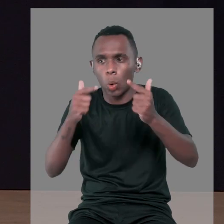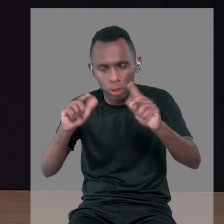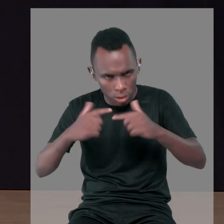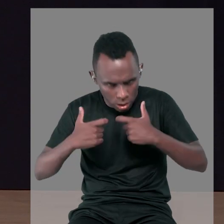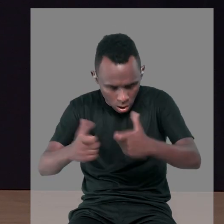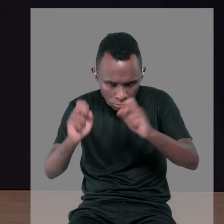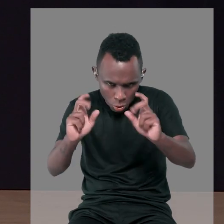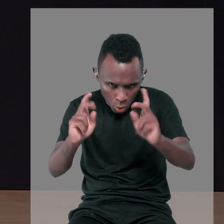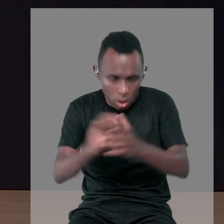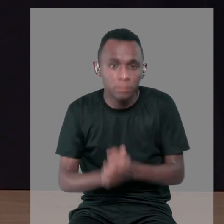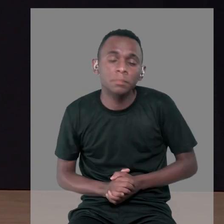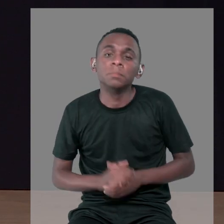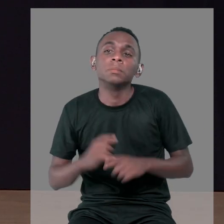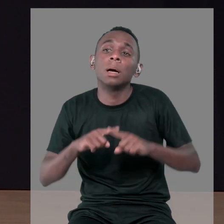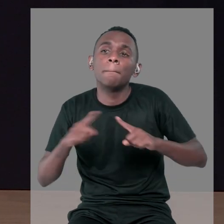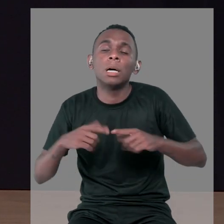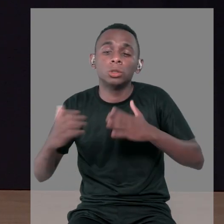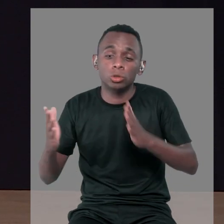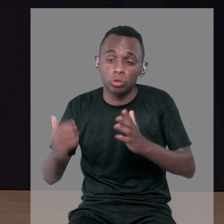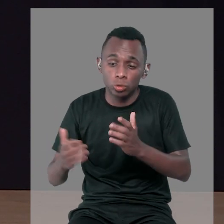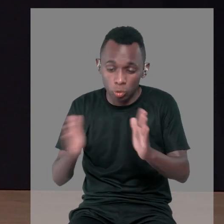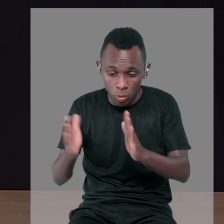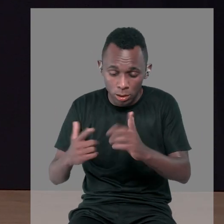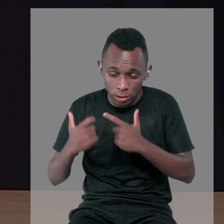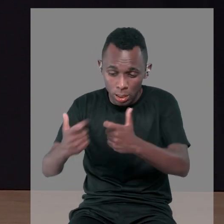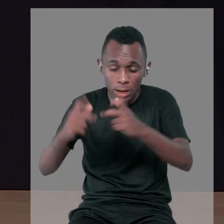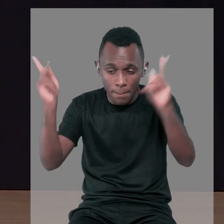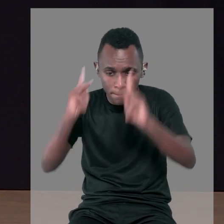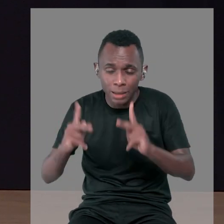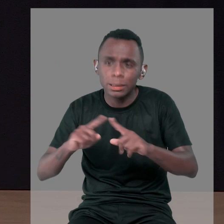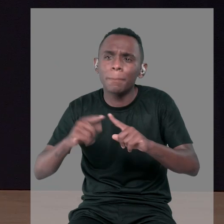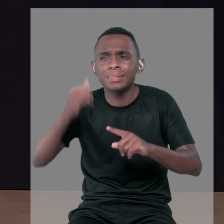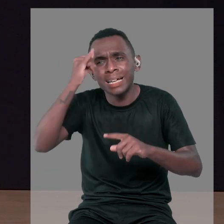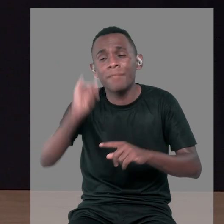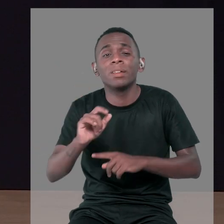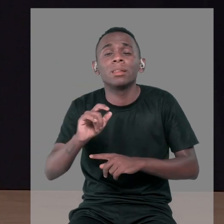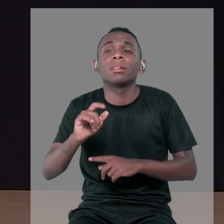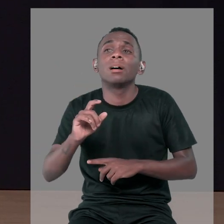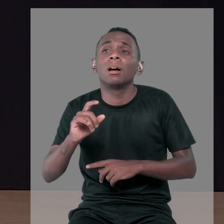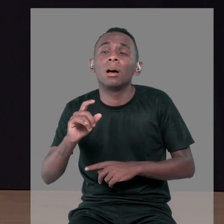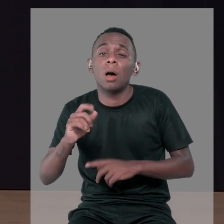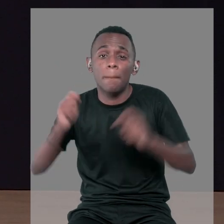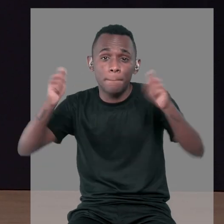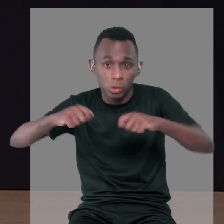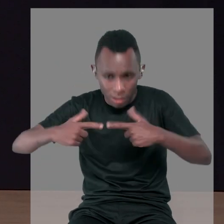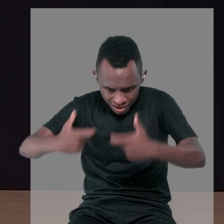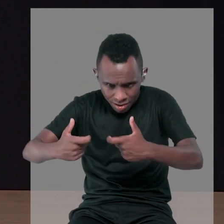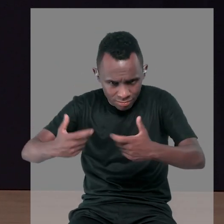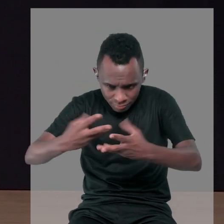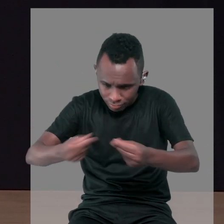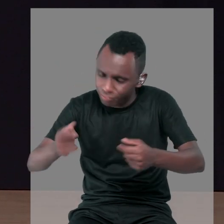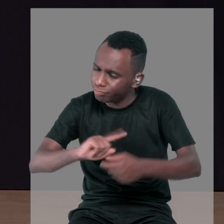durante a guerra, mas dificilmente ele evita a possibilidade da existência da guerra. Porque essa possibilidade, eu diria que a